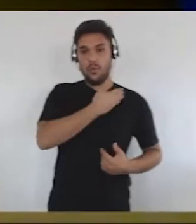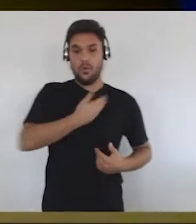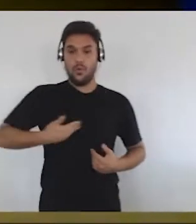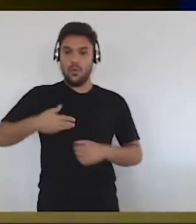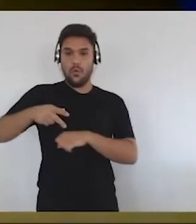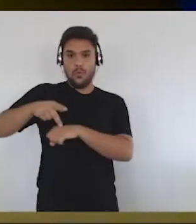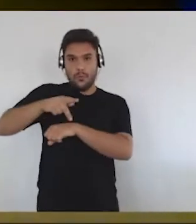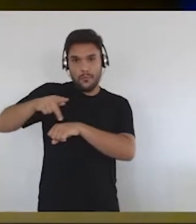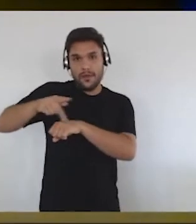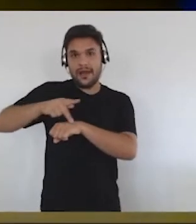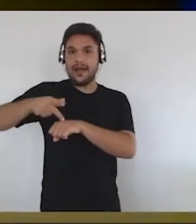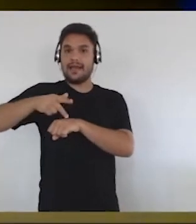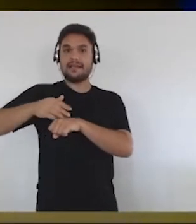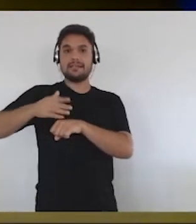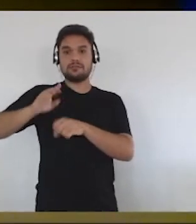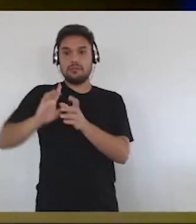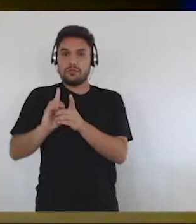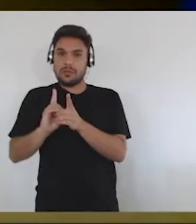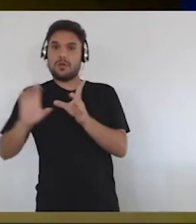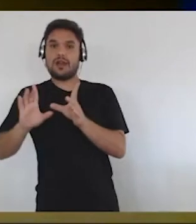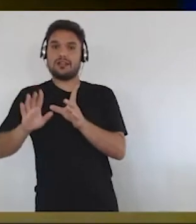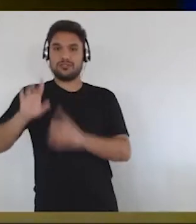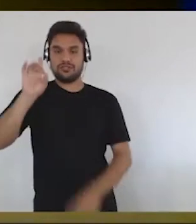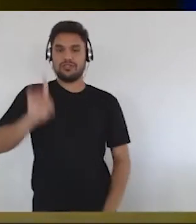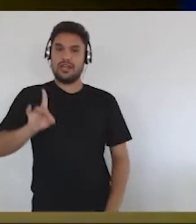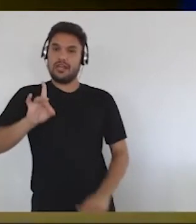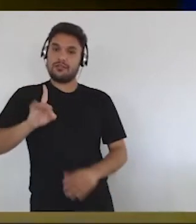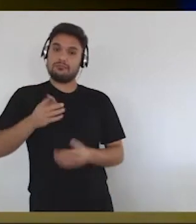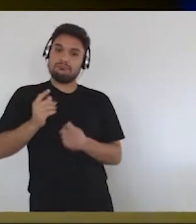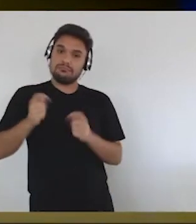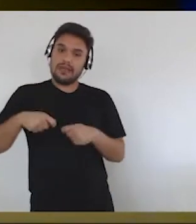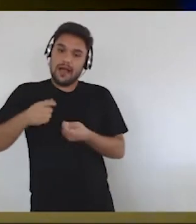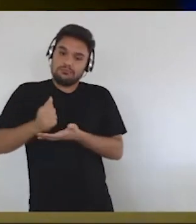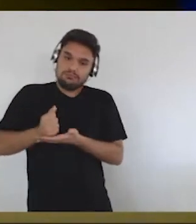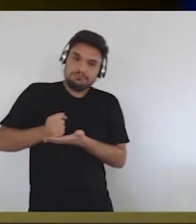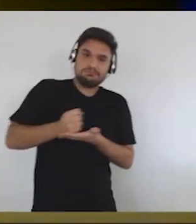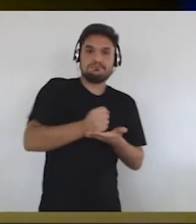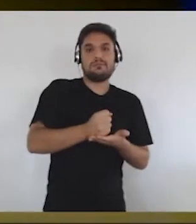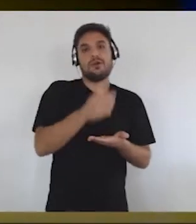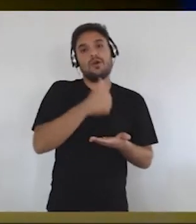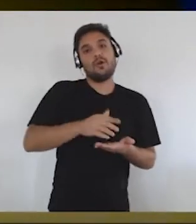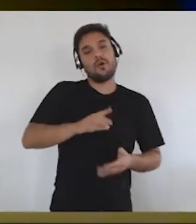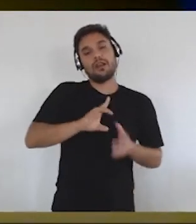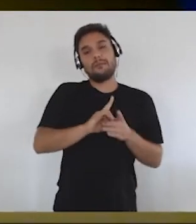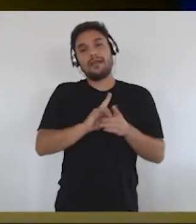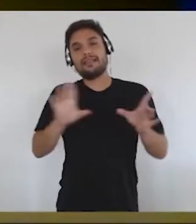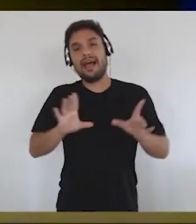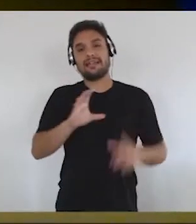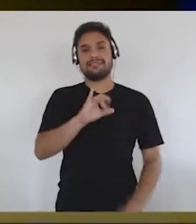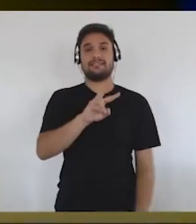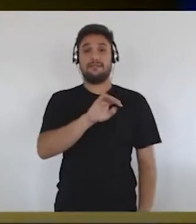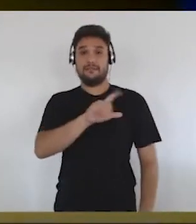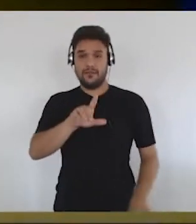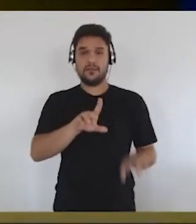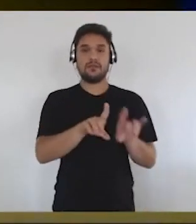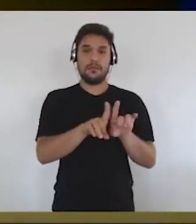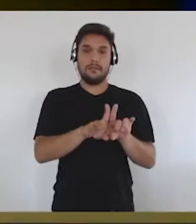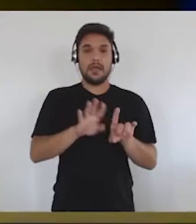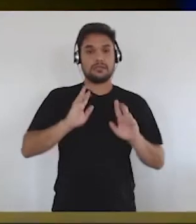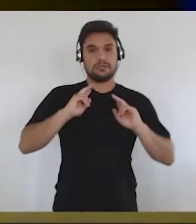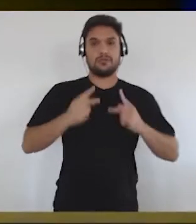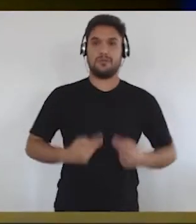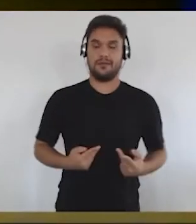Estado democrático de direito possui o objetivo de garantir as liberdades civis e os direitos fundamentais além dos direitos